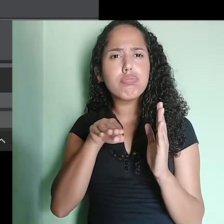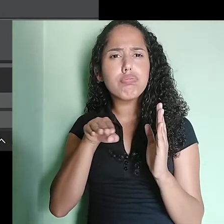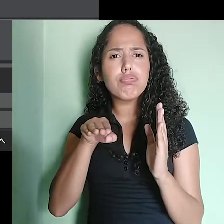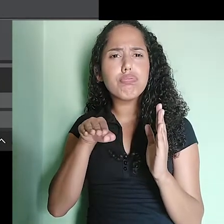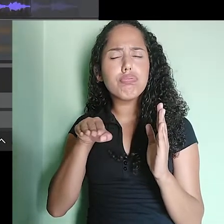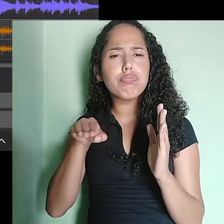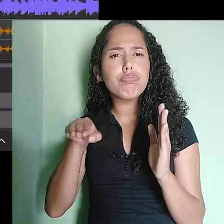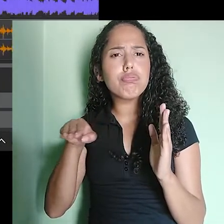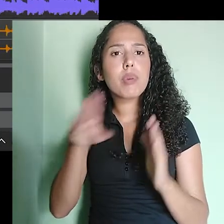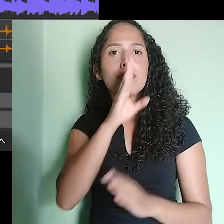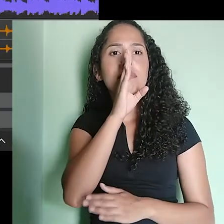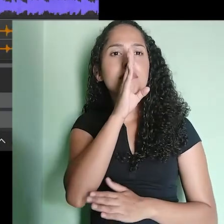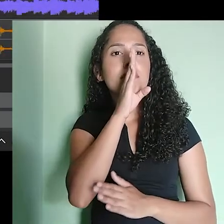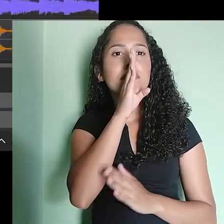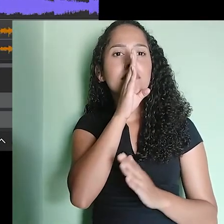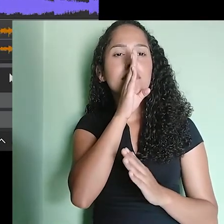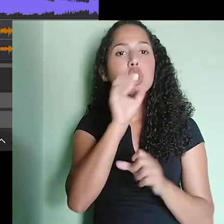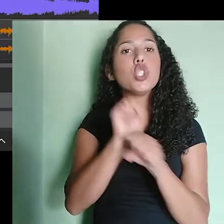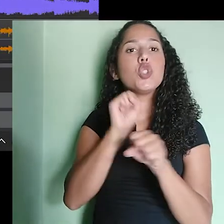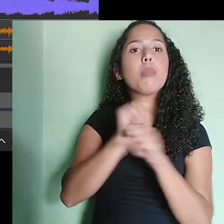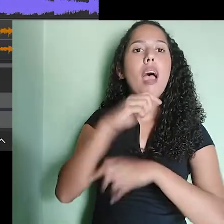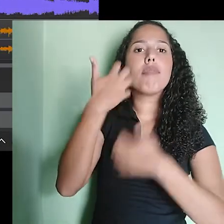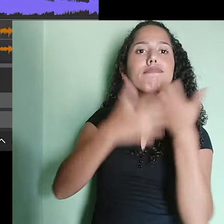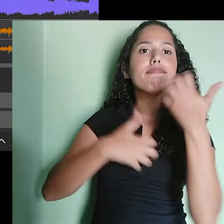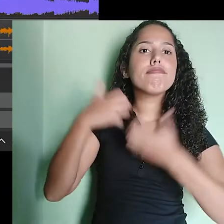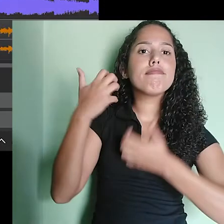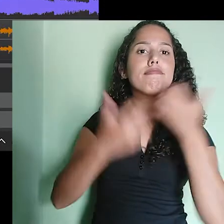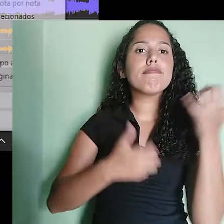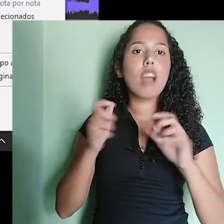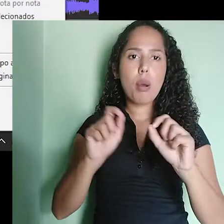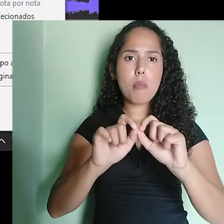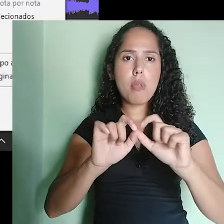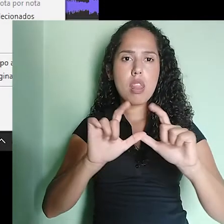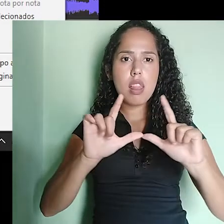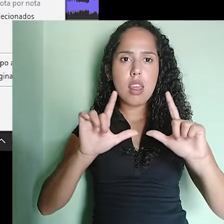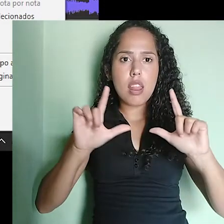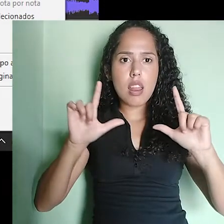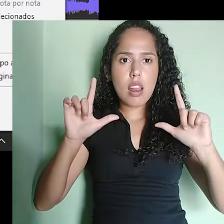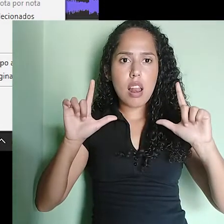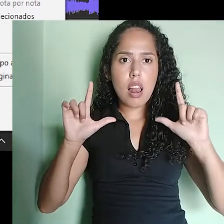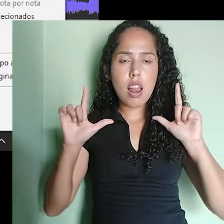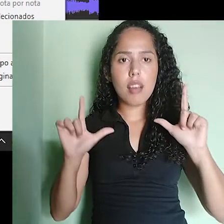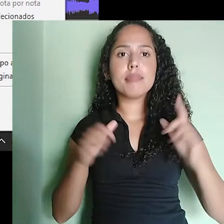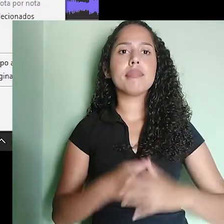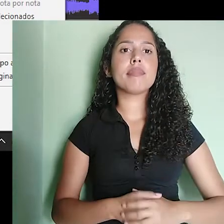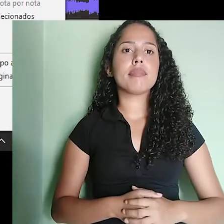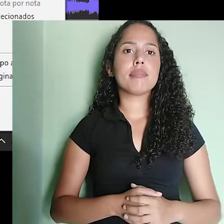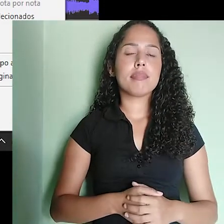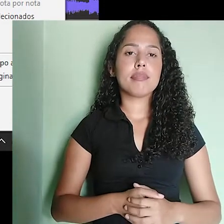o zoom, tá? Clico com o botão direito e vou na opção